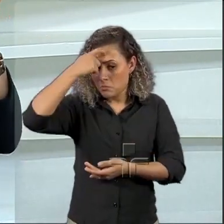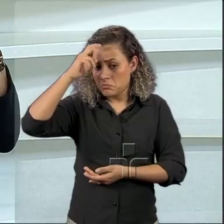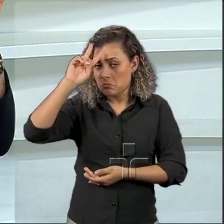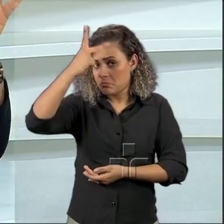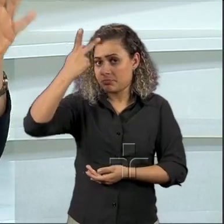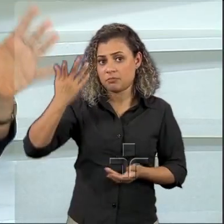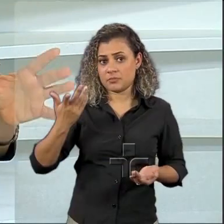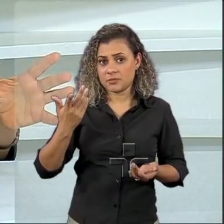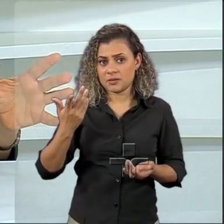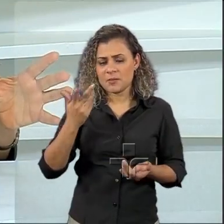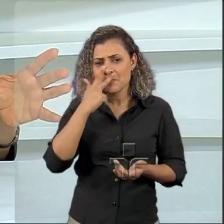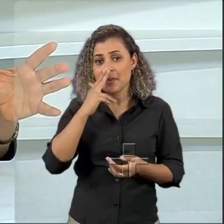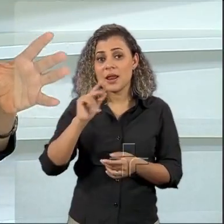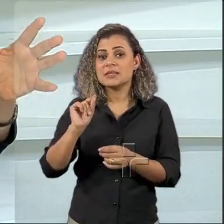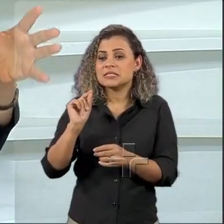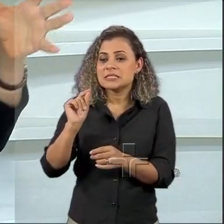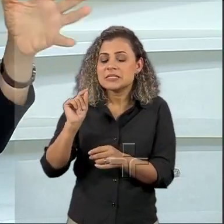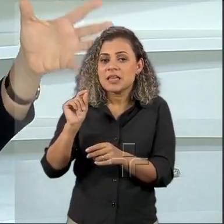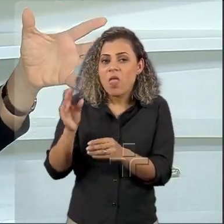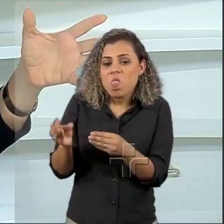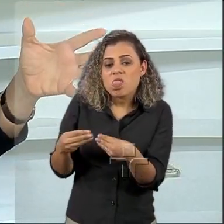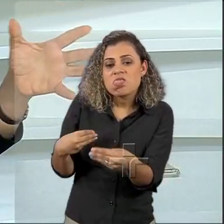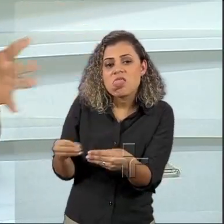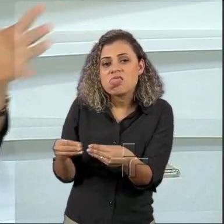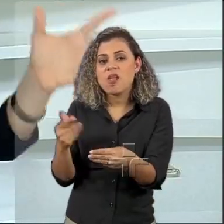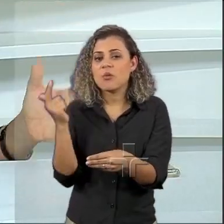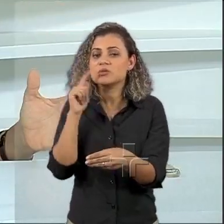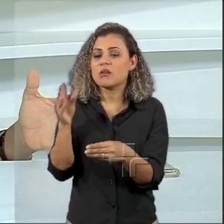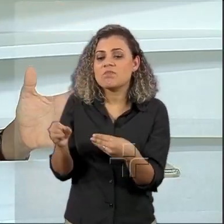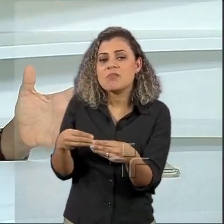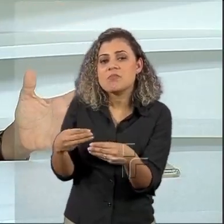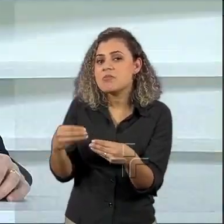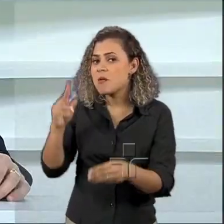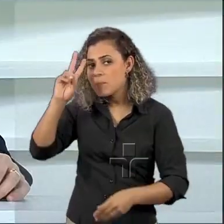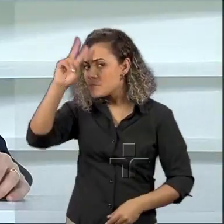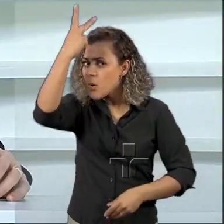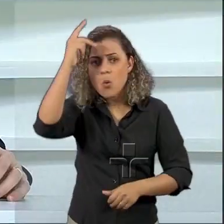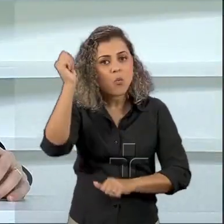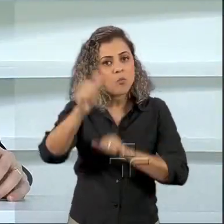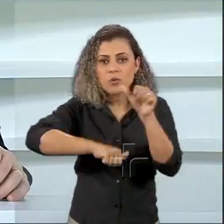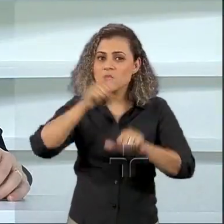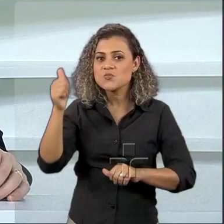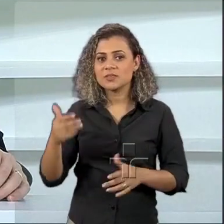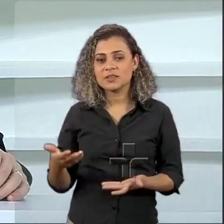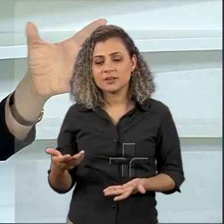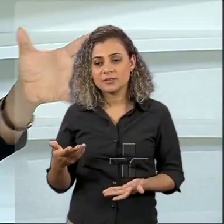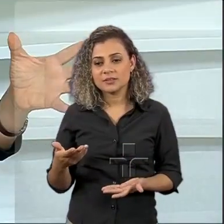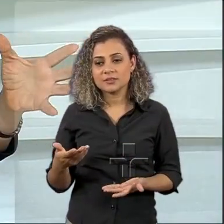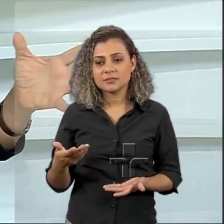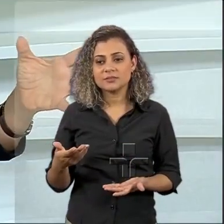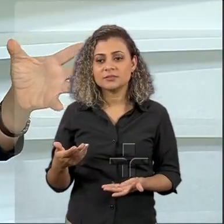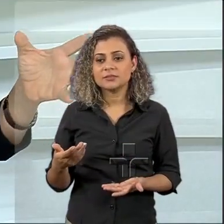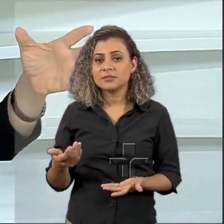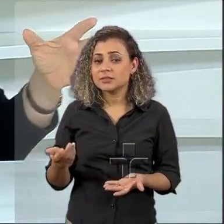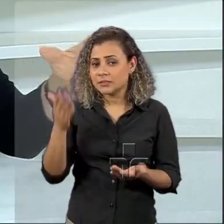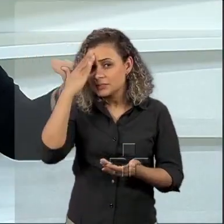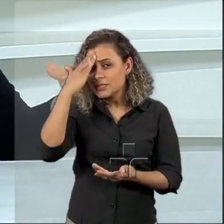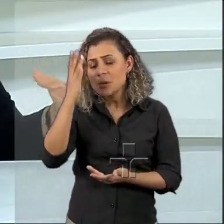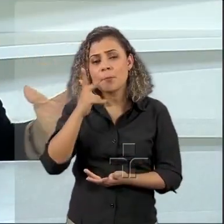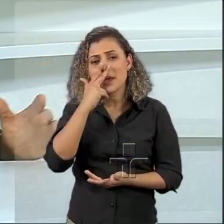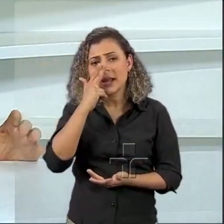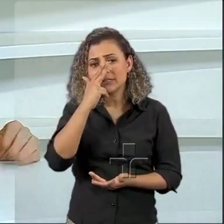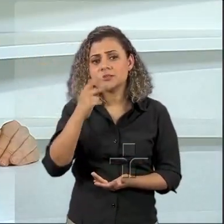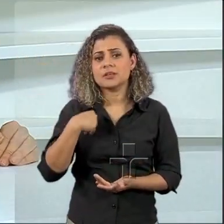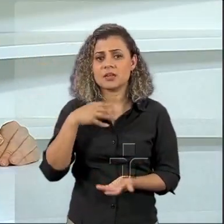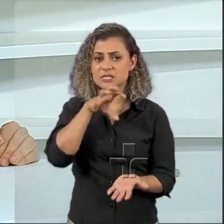ele despolitiza. Ele despolitiza por completo. Ele vai para o popular. Então, não é que eu vou